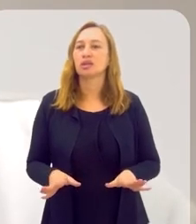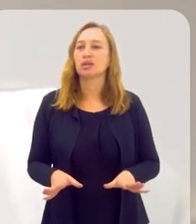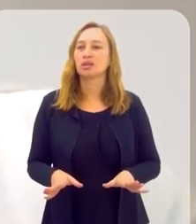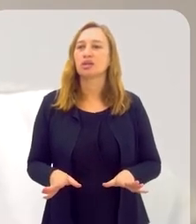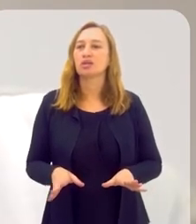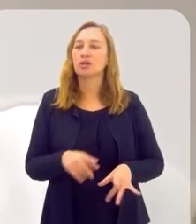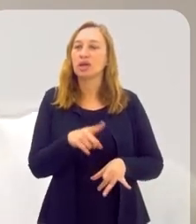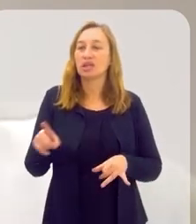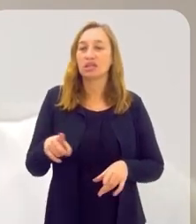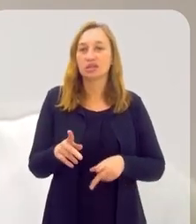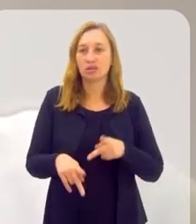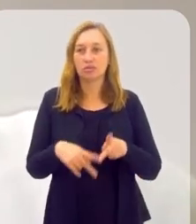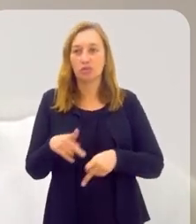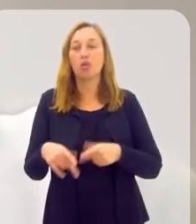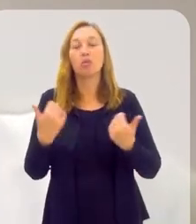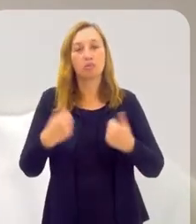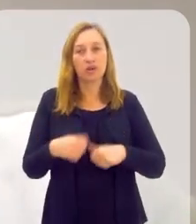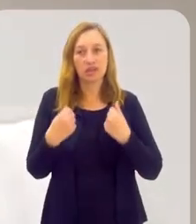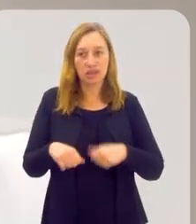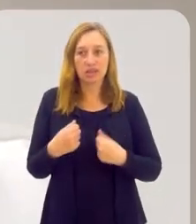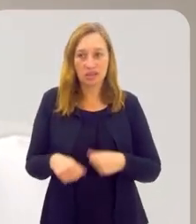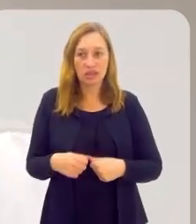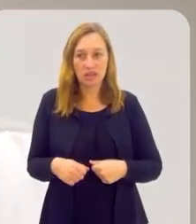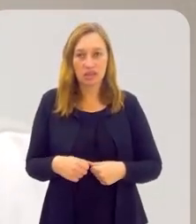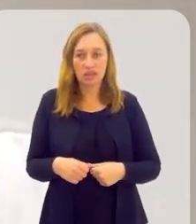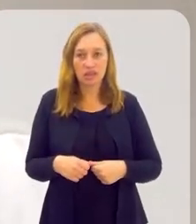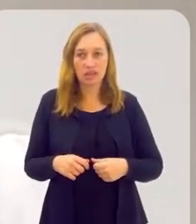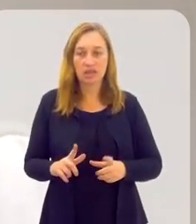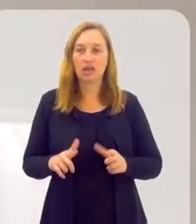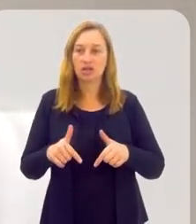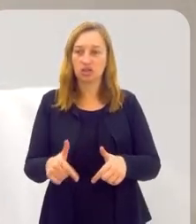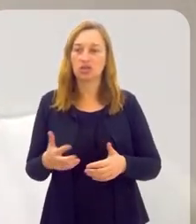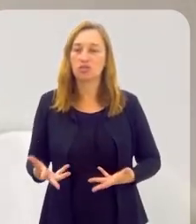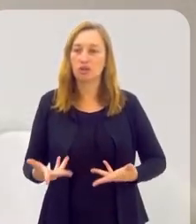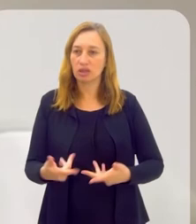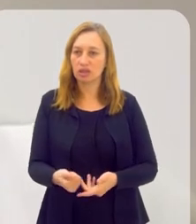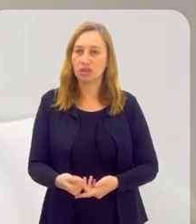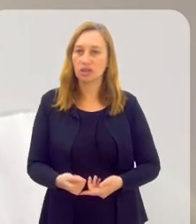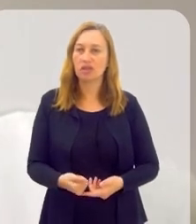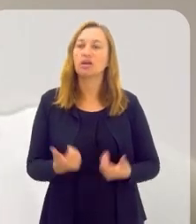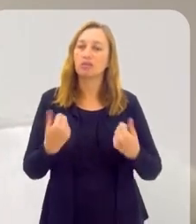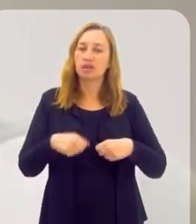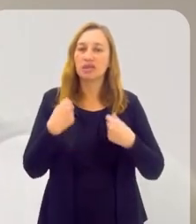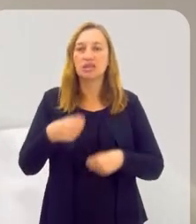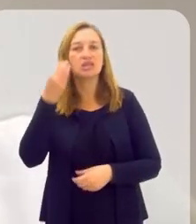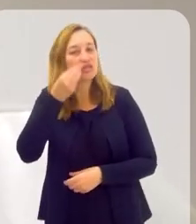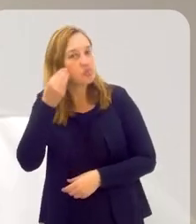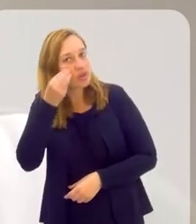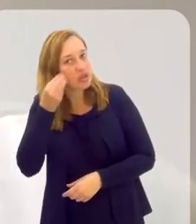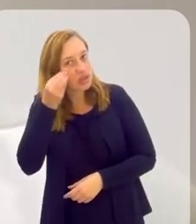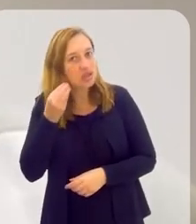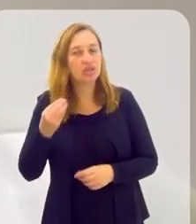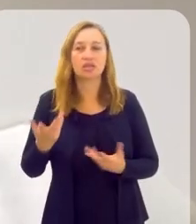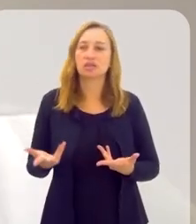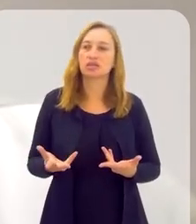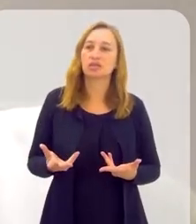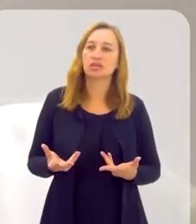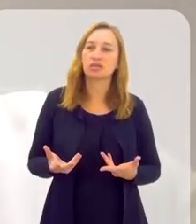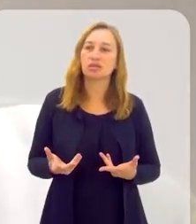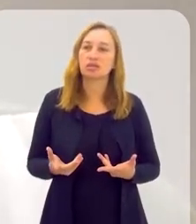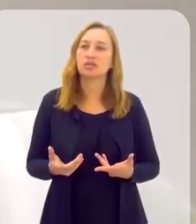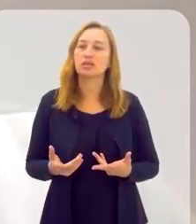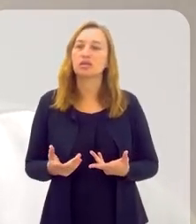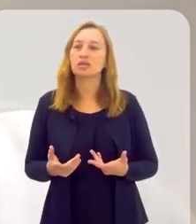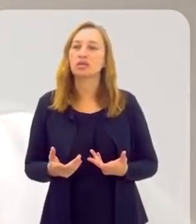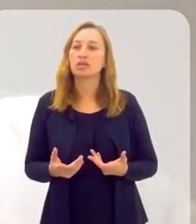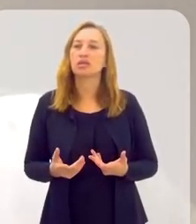deficiência. E essa população tem que conseguir beneficiar desta prática, mas para isso tem que lá estar, tem que experimentar, tem que gostar, tem